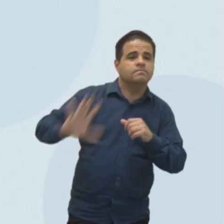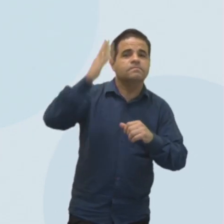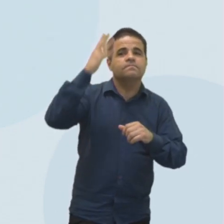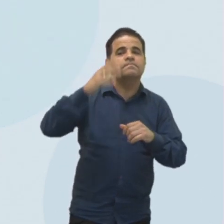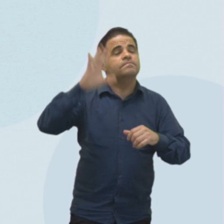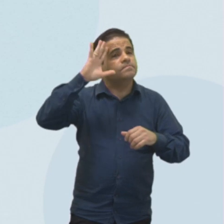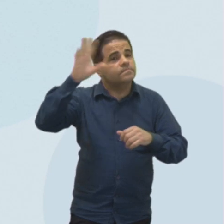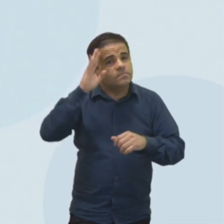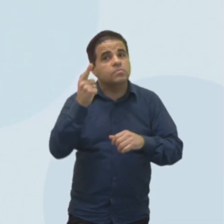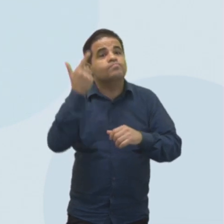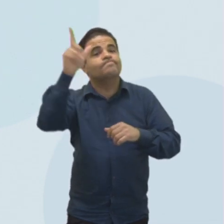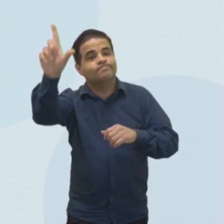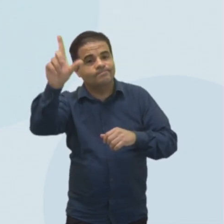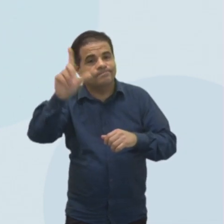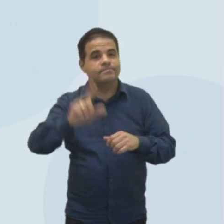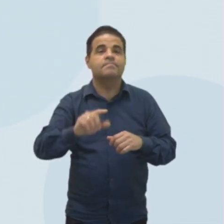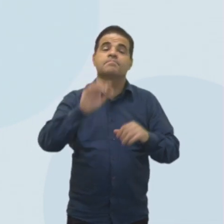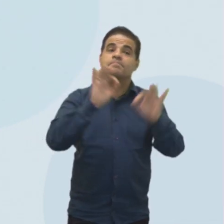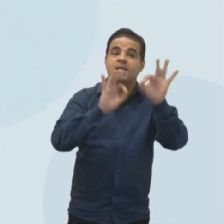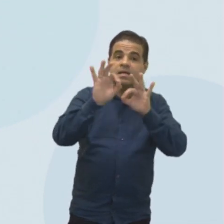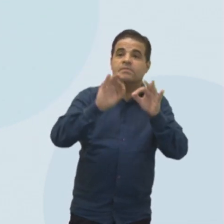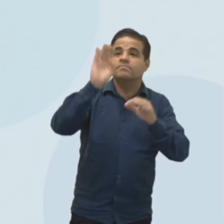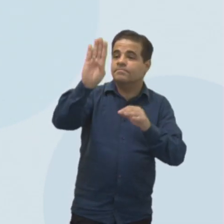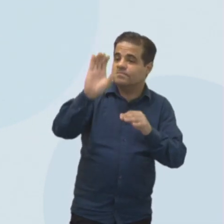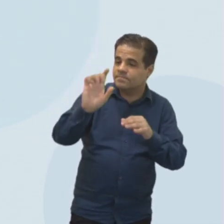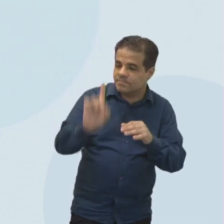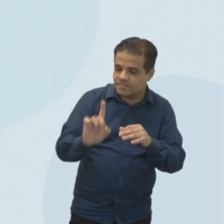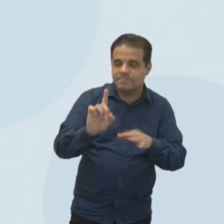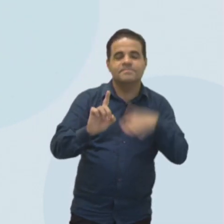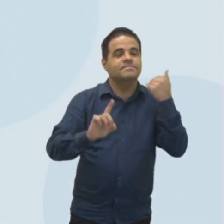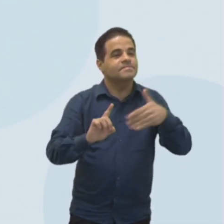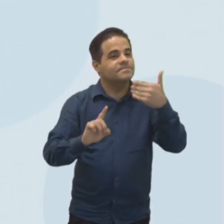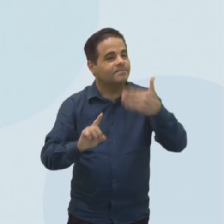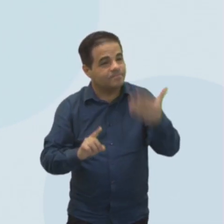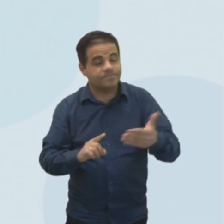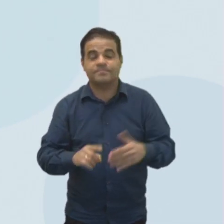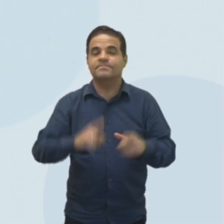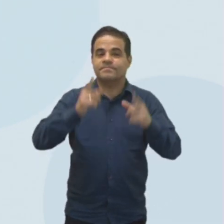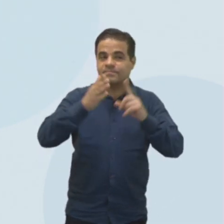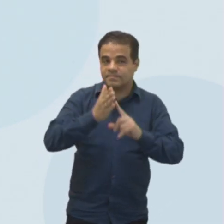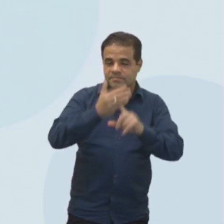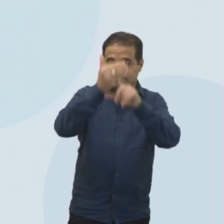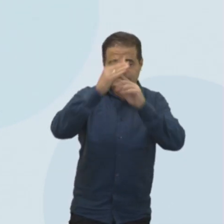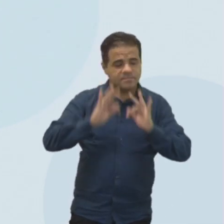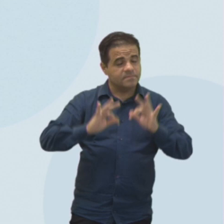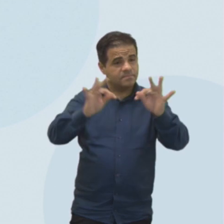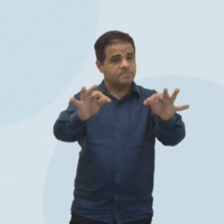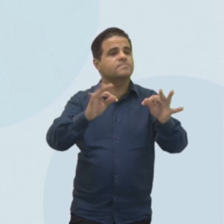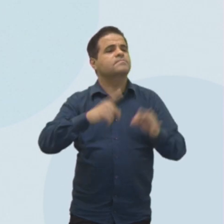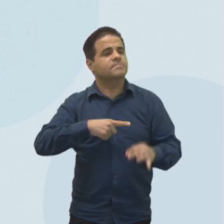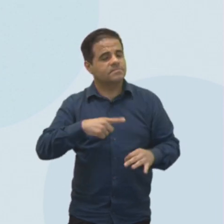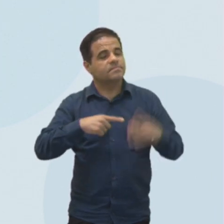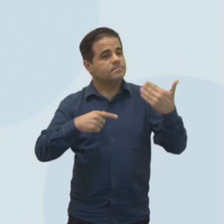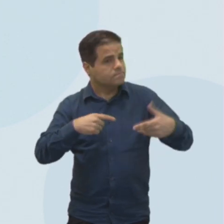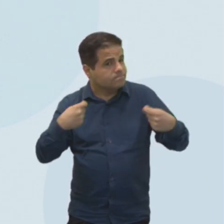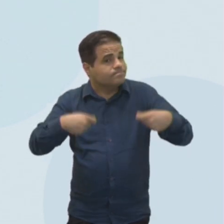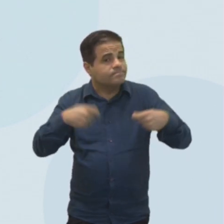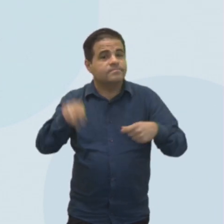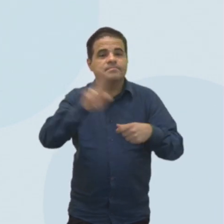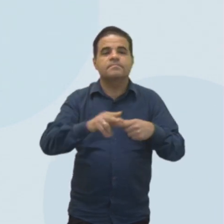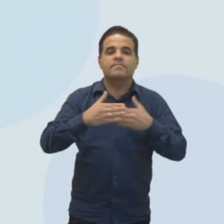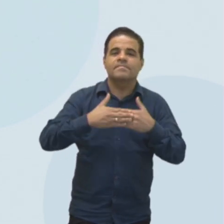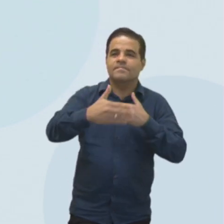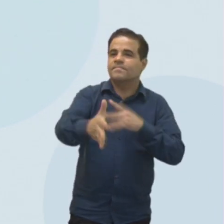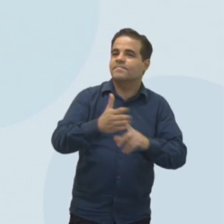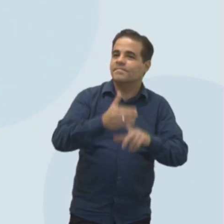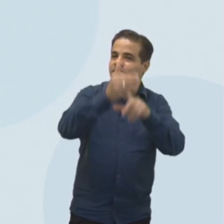B, C, D, vários planos, porque a tecnologia, a gente também é refém um pouco da tecnologia.